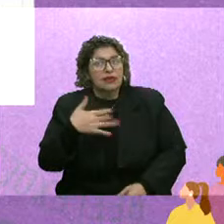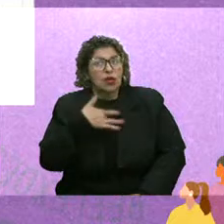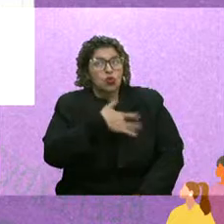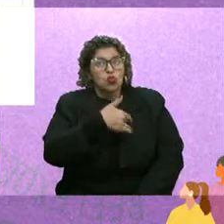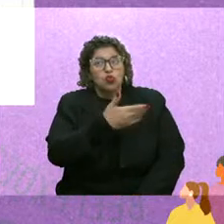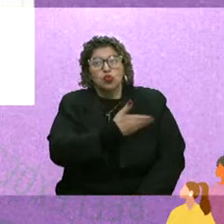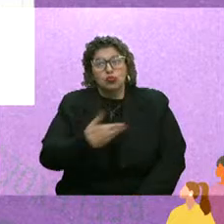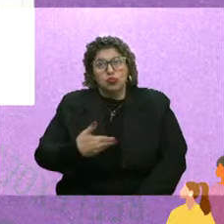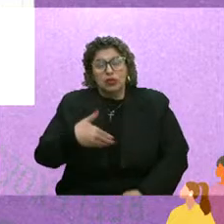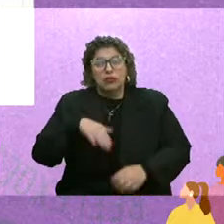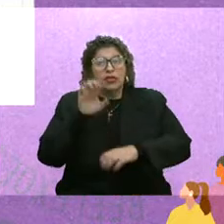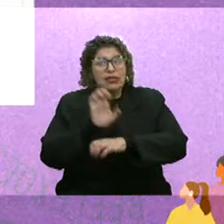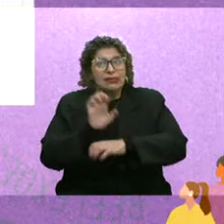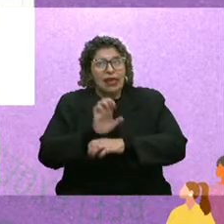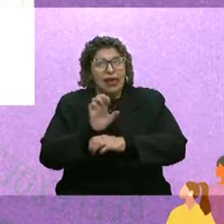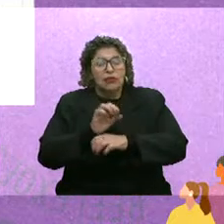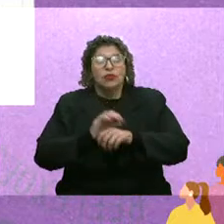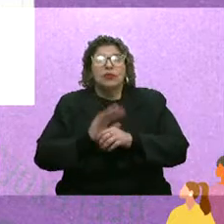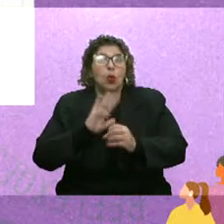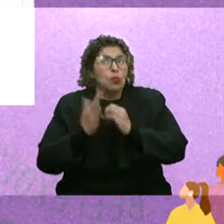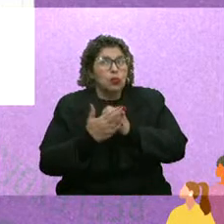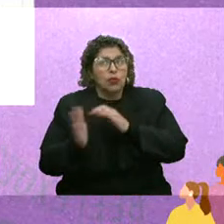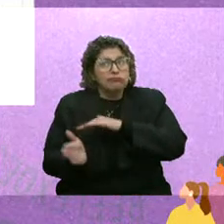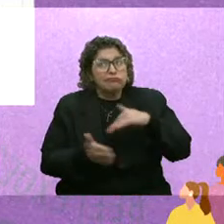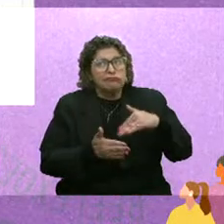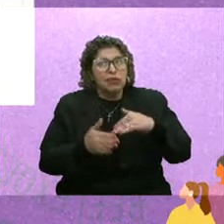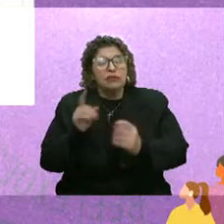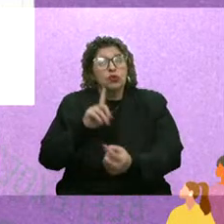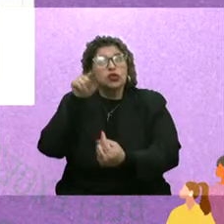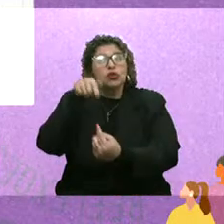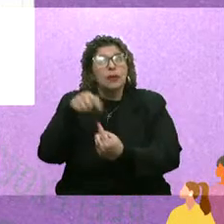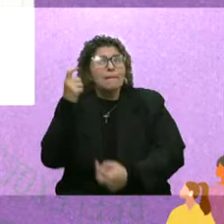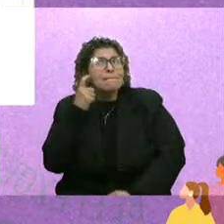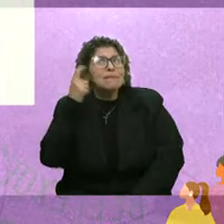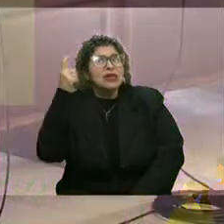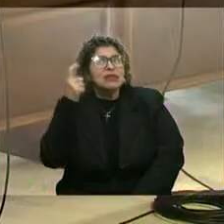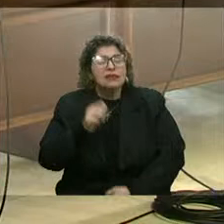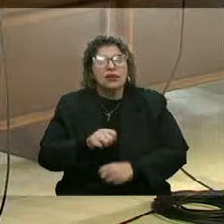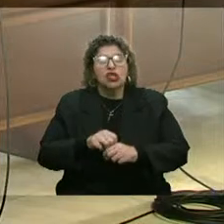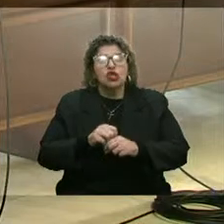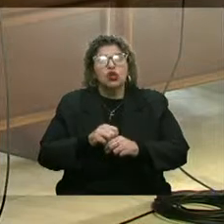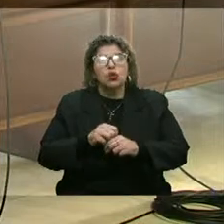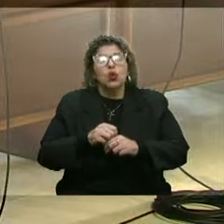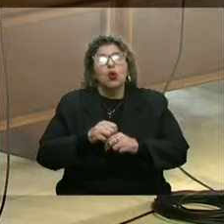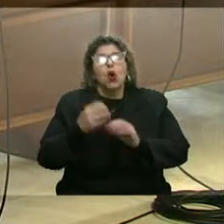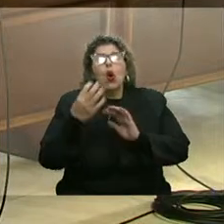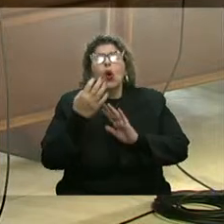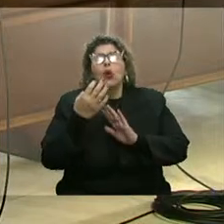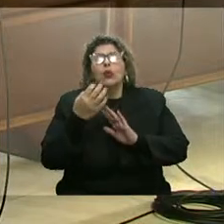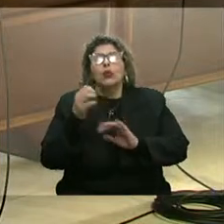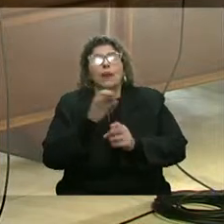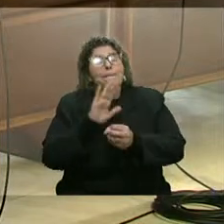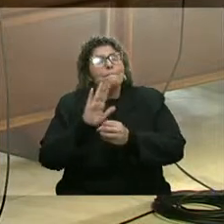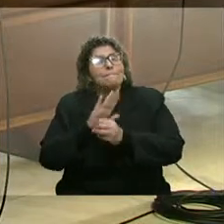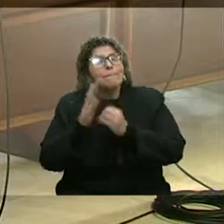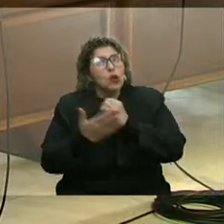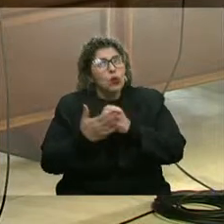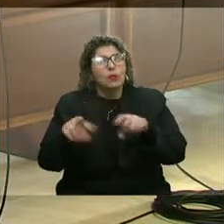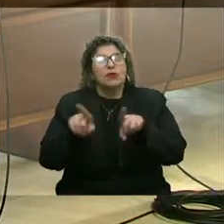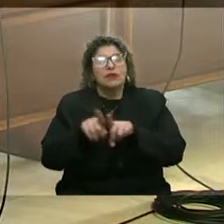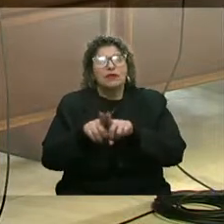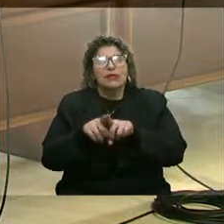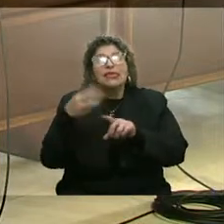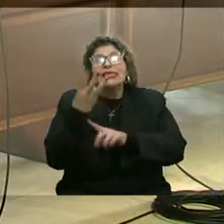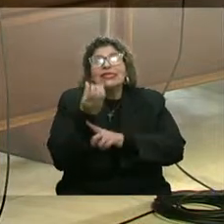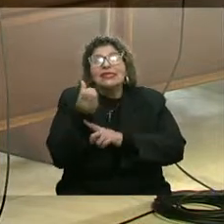Estado como um todo, sem contar a pandemia, e depois a sua indicação pensando no contexto da pandemia. Vejam que em